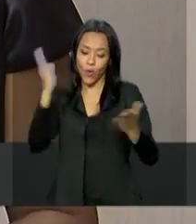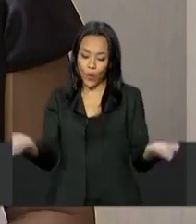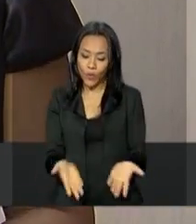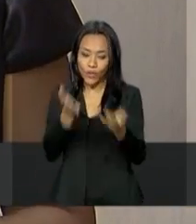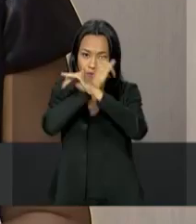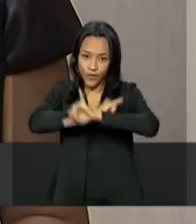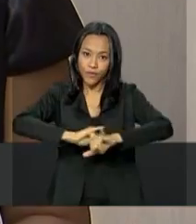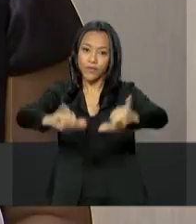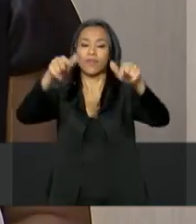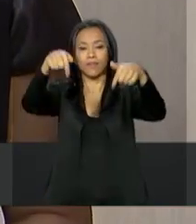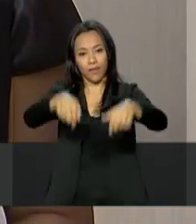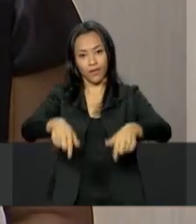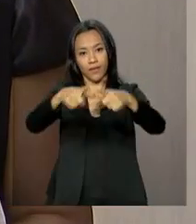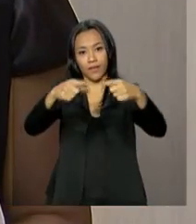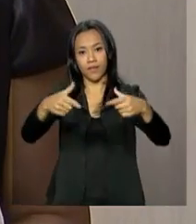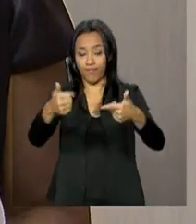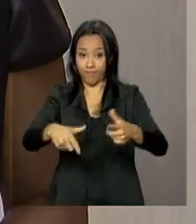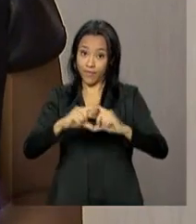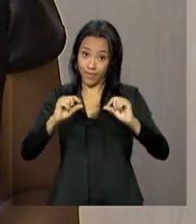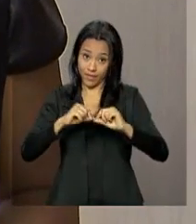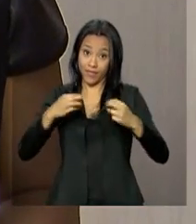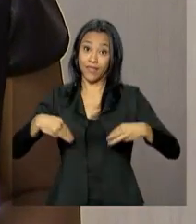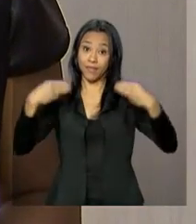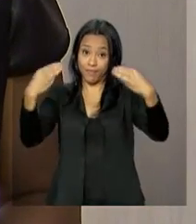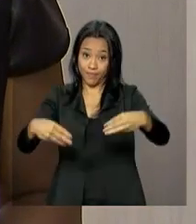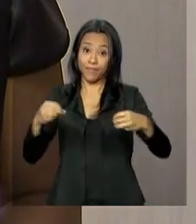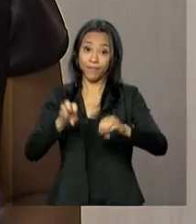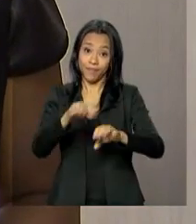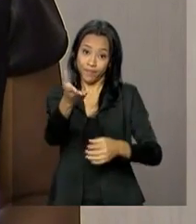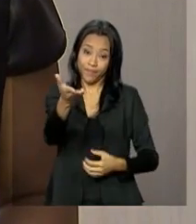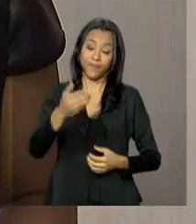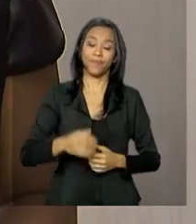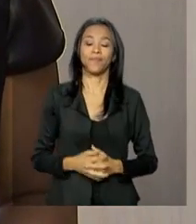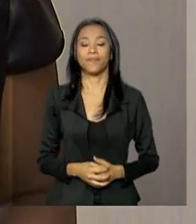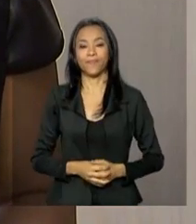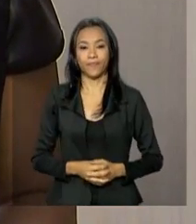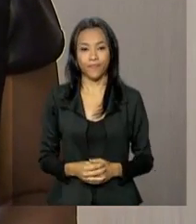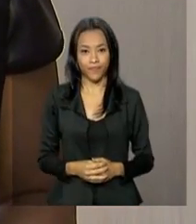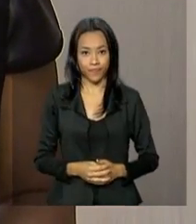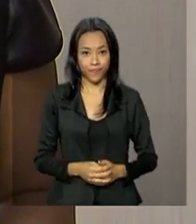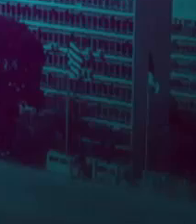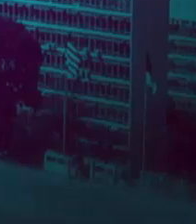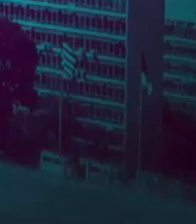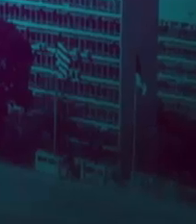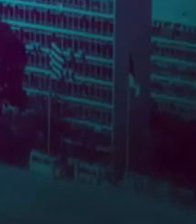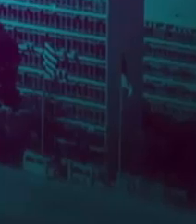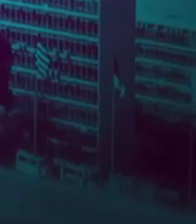divulgado hoje aqui no Ministério da Educação. De Brasília, Luciana Colares de Holanda.